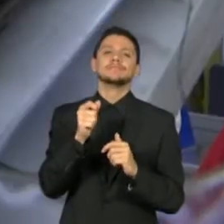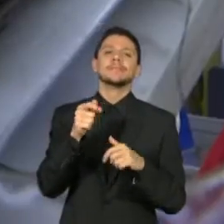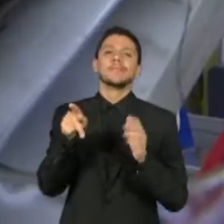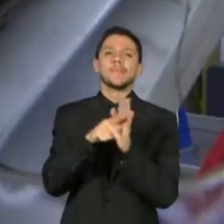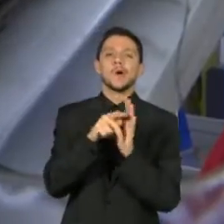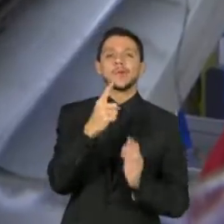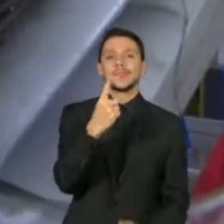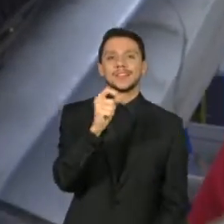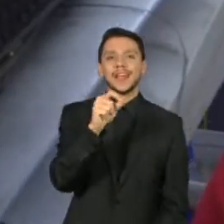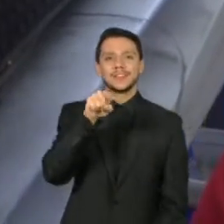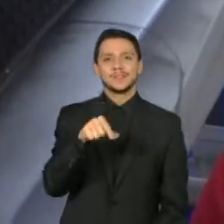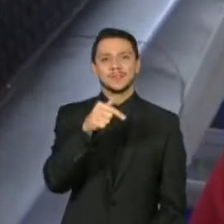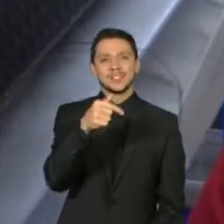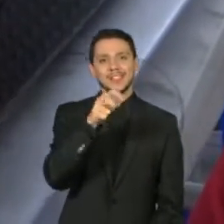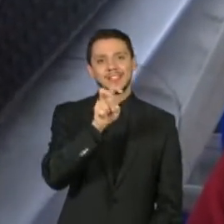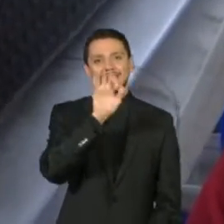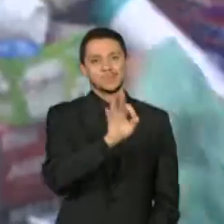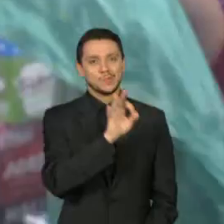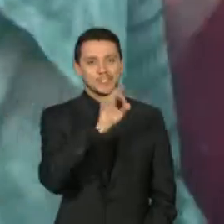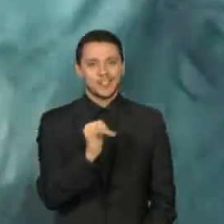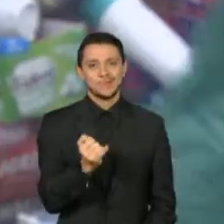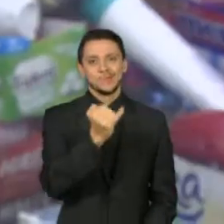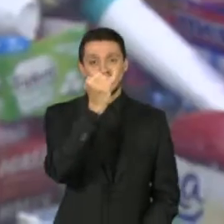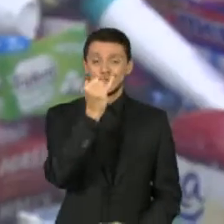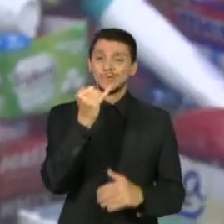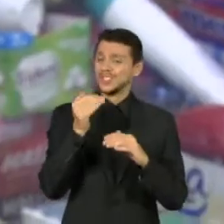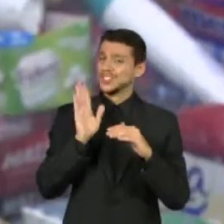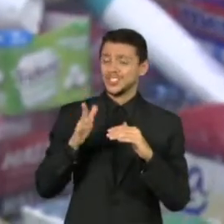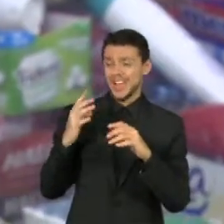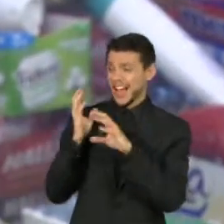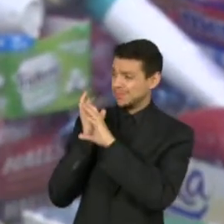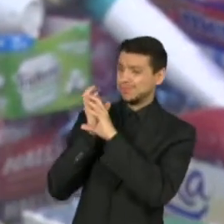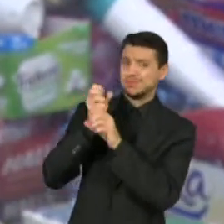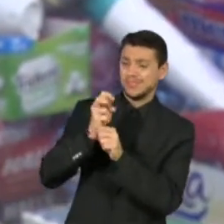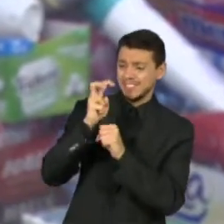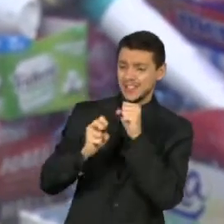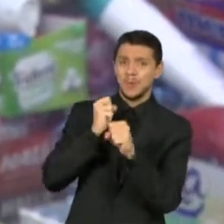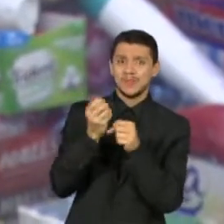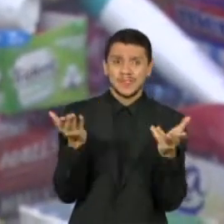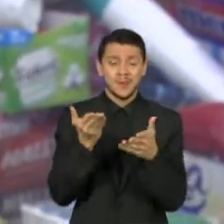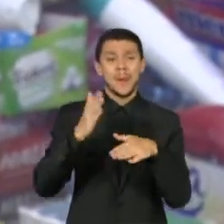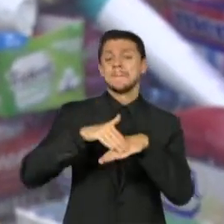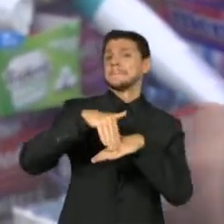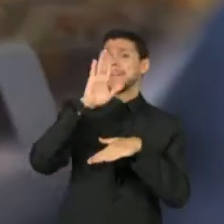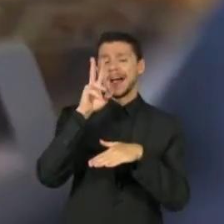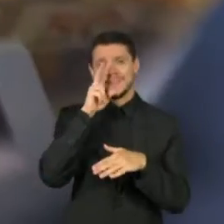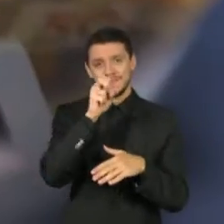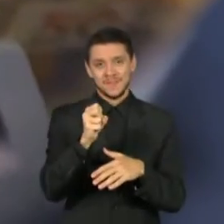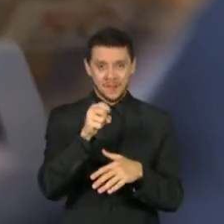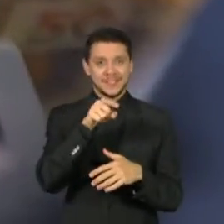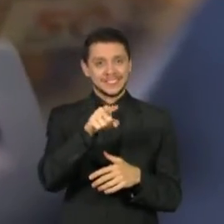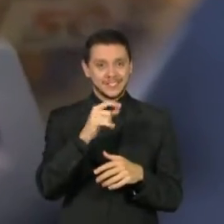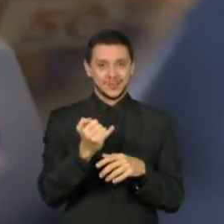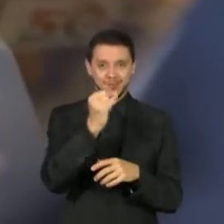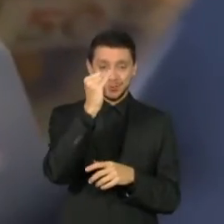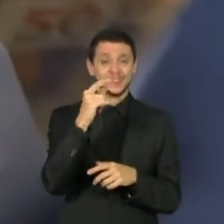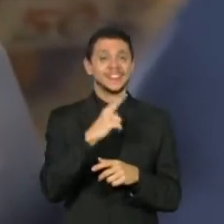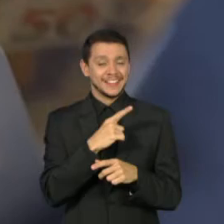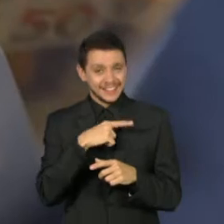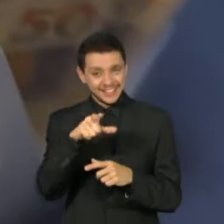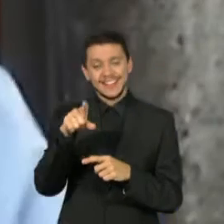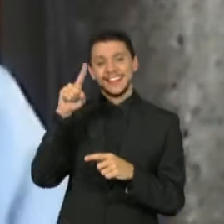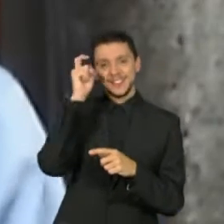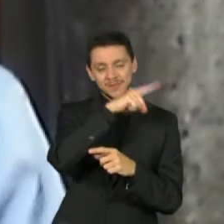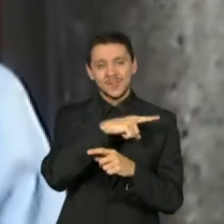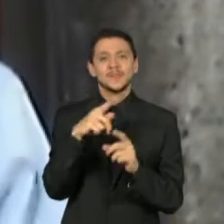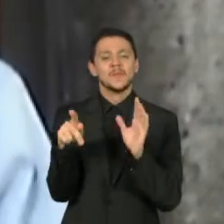10,75%, o maior nível em 5 anos. Remédio amargo que encarece o crédito, diminui a atividade econômica e aumenta a dívida